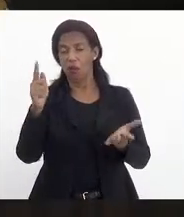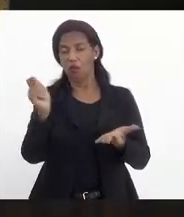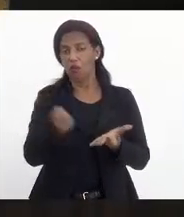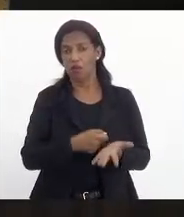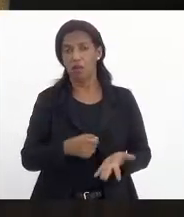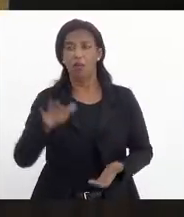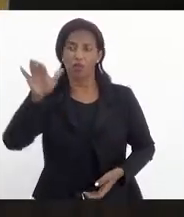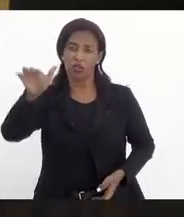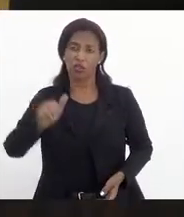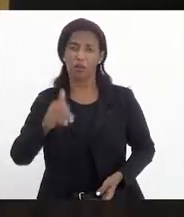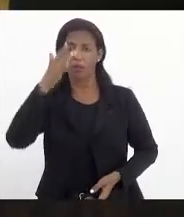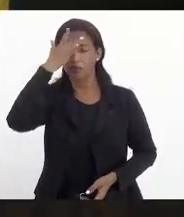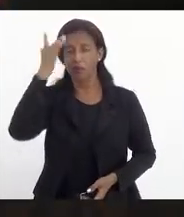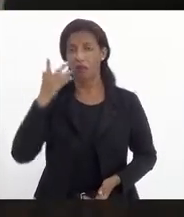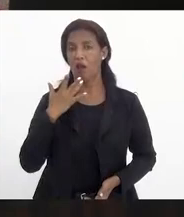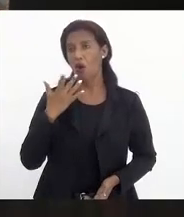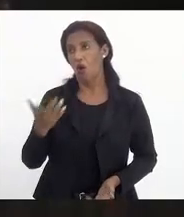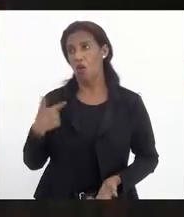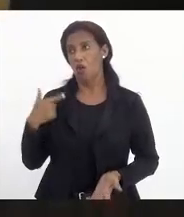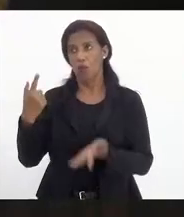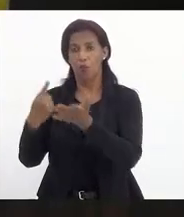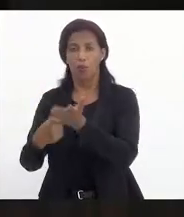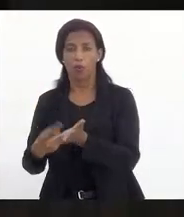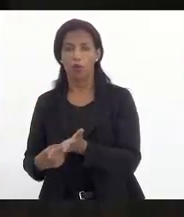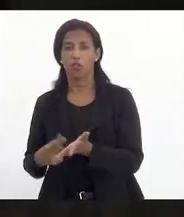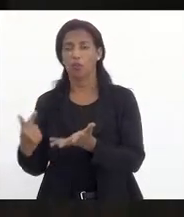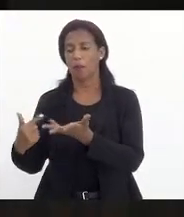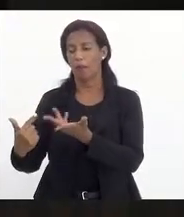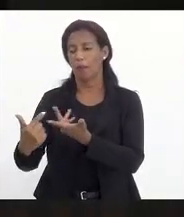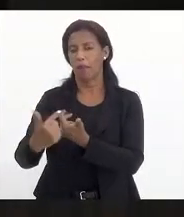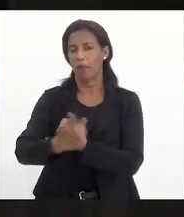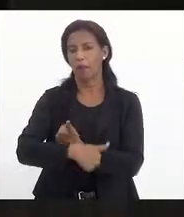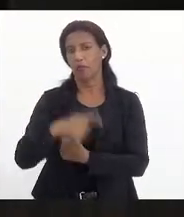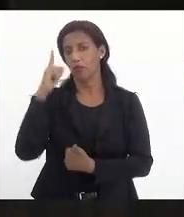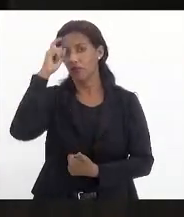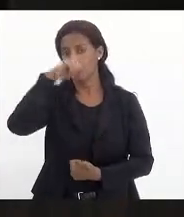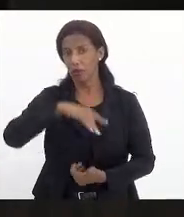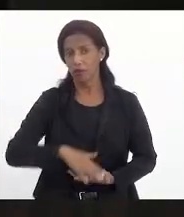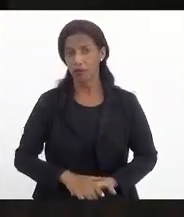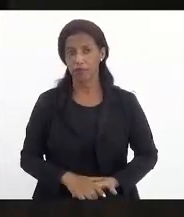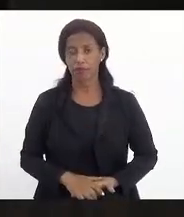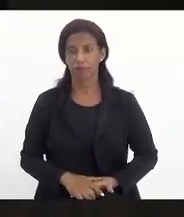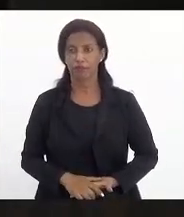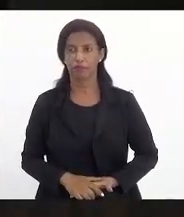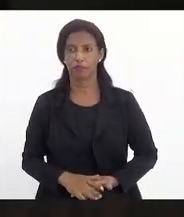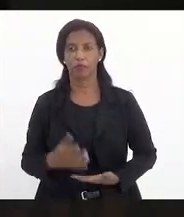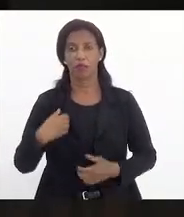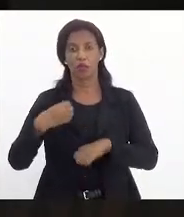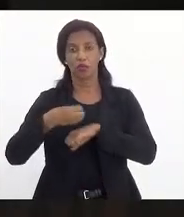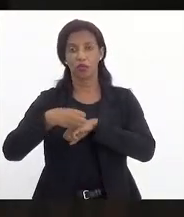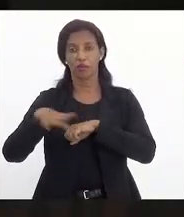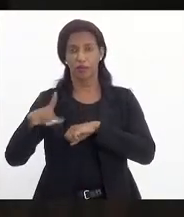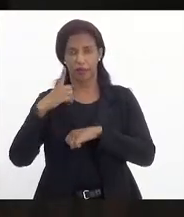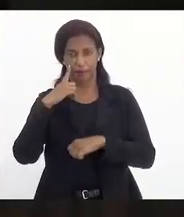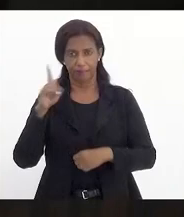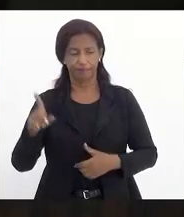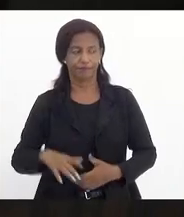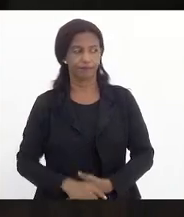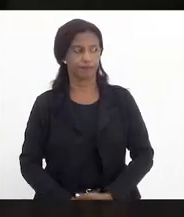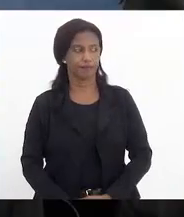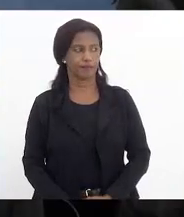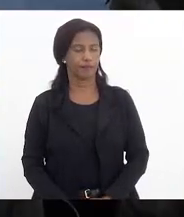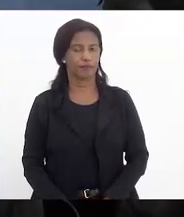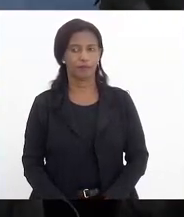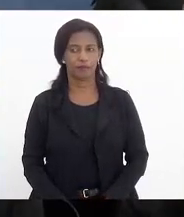chamar o sujeito e falar, ó, prometi isso, está com esse problema, essa dificuldade é essa. Eu já mandei aí, vê se vocês receberam.